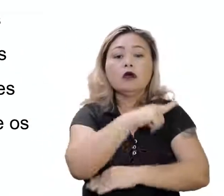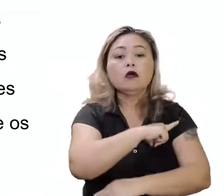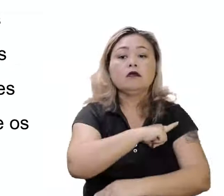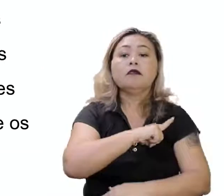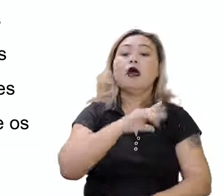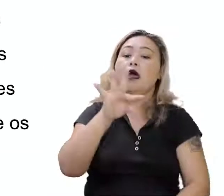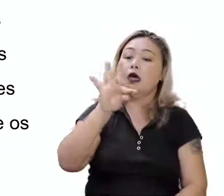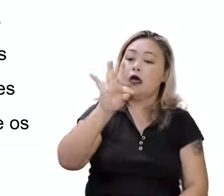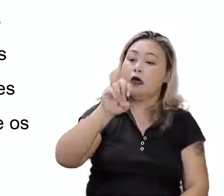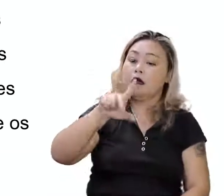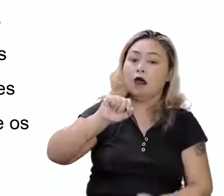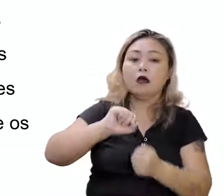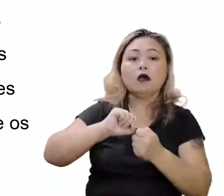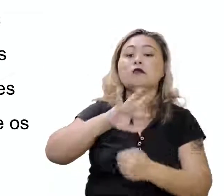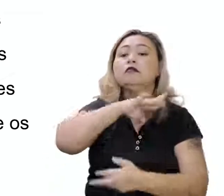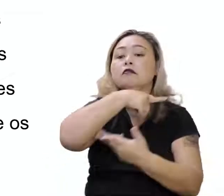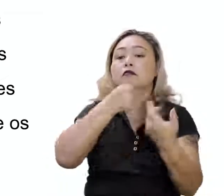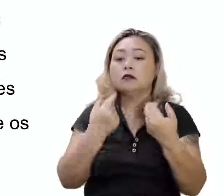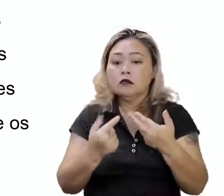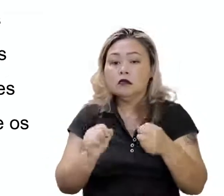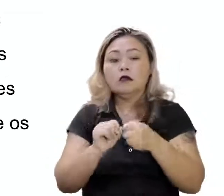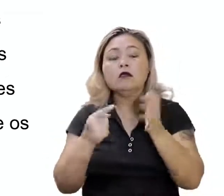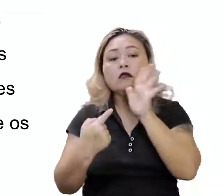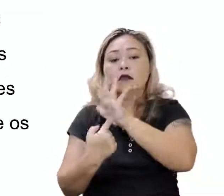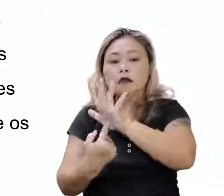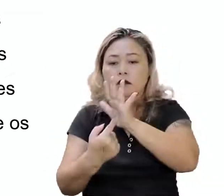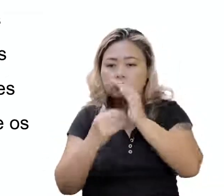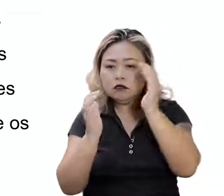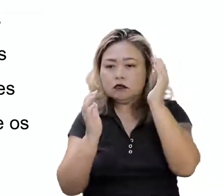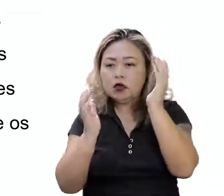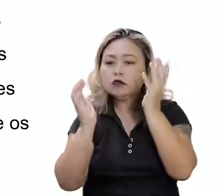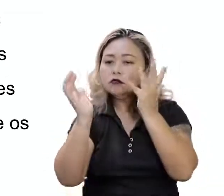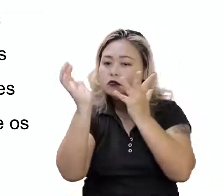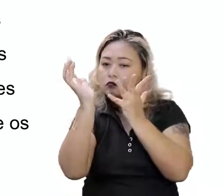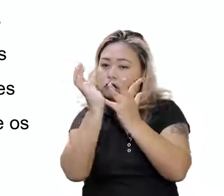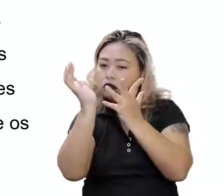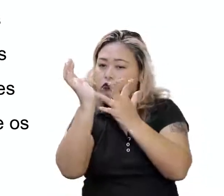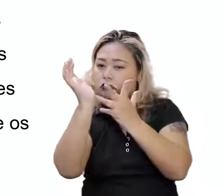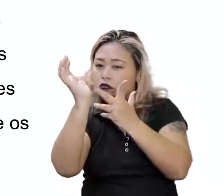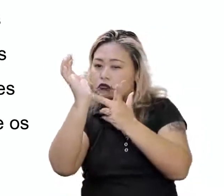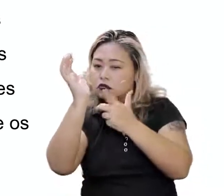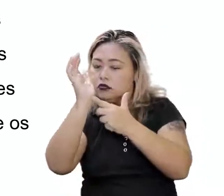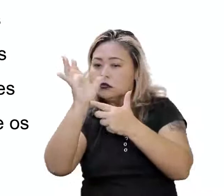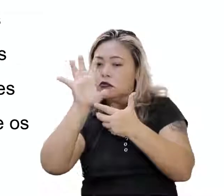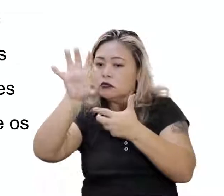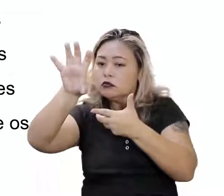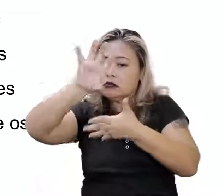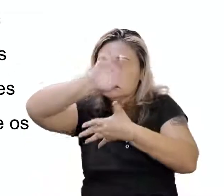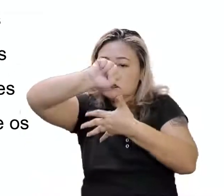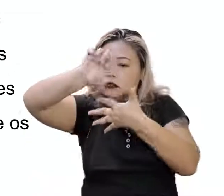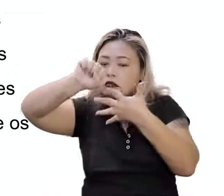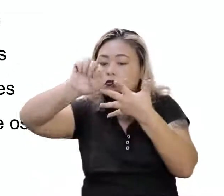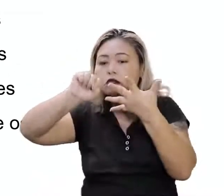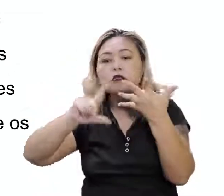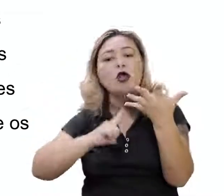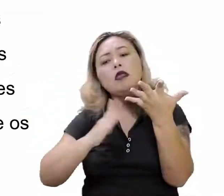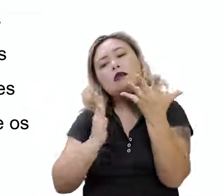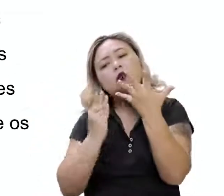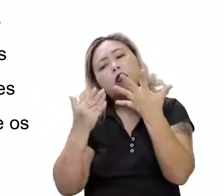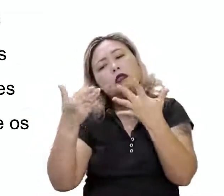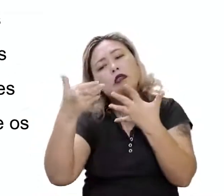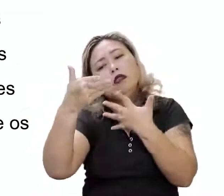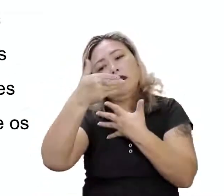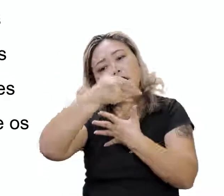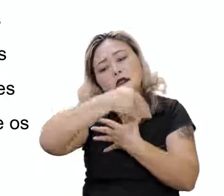as teias, onde esses animais vão apresentar níveis, vão estar em níveis tróficos diferentes, do que a gente ter aquela coisa tão retinha, né?